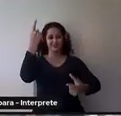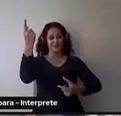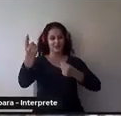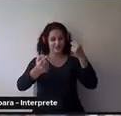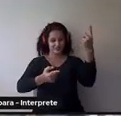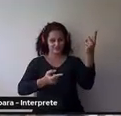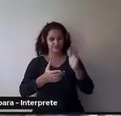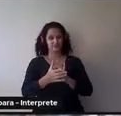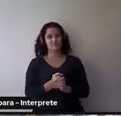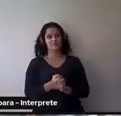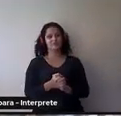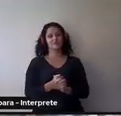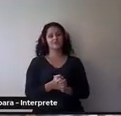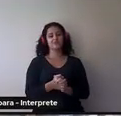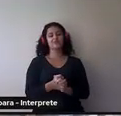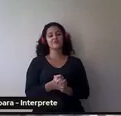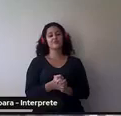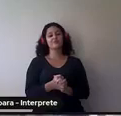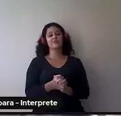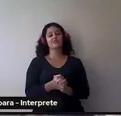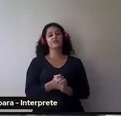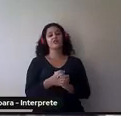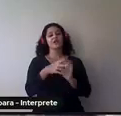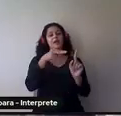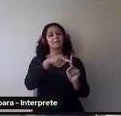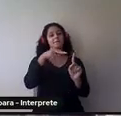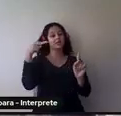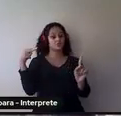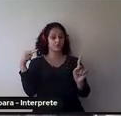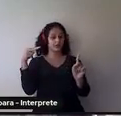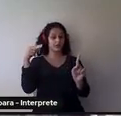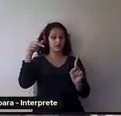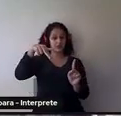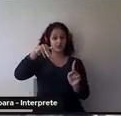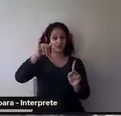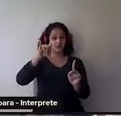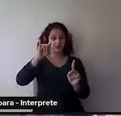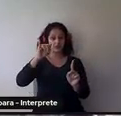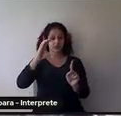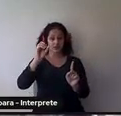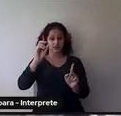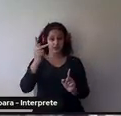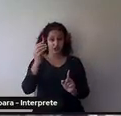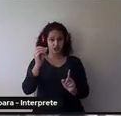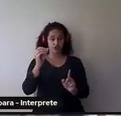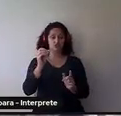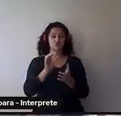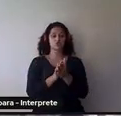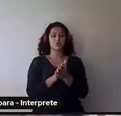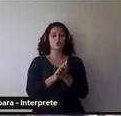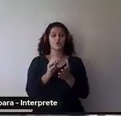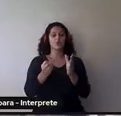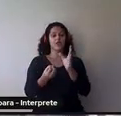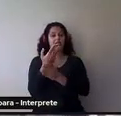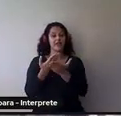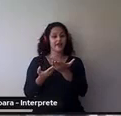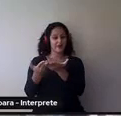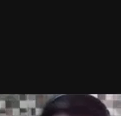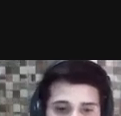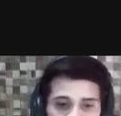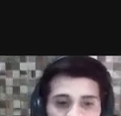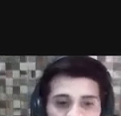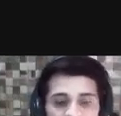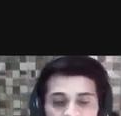Aqui, a perspectiva de nicho ecológico é importante ser analisada. Anteriormente, o nicho ecológico